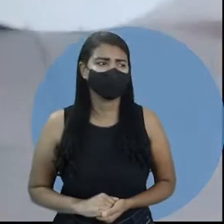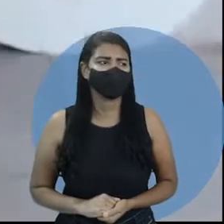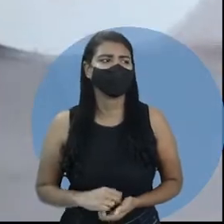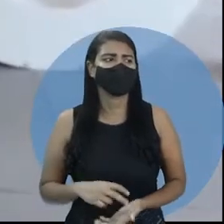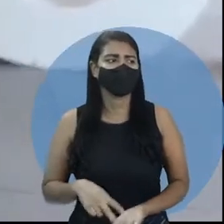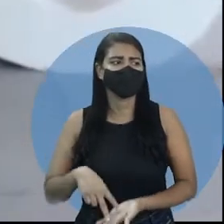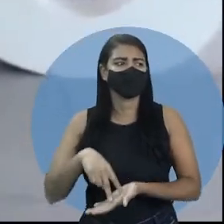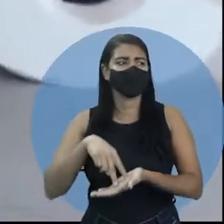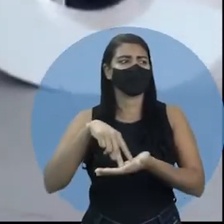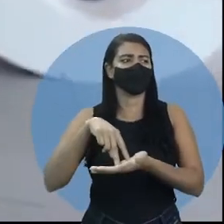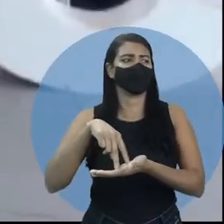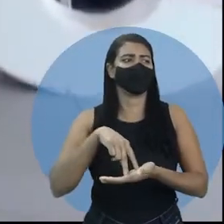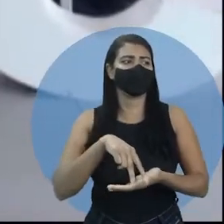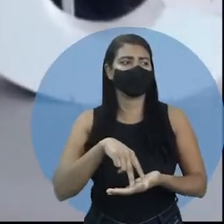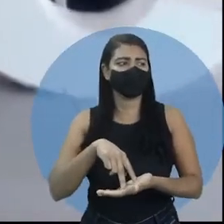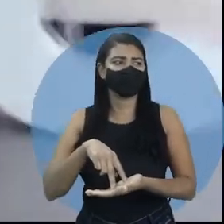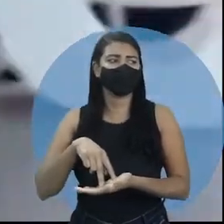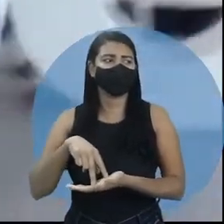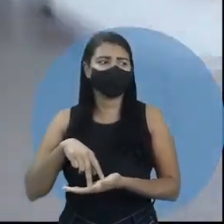levantar. Onde